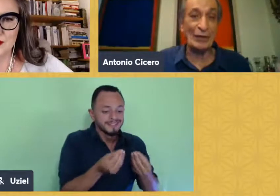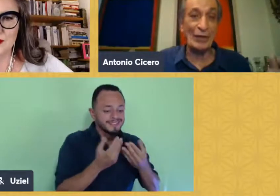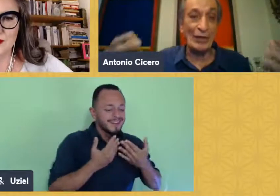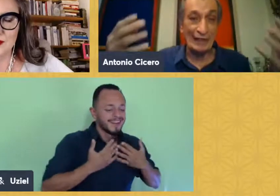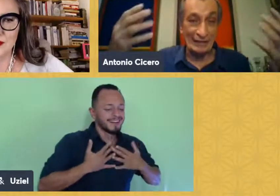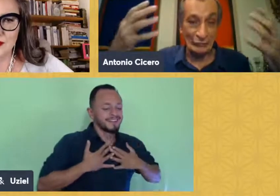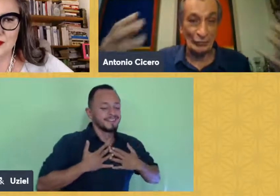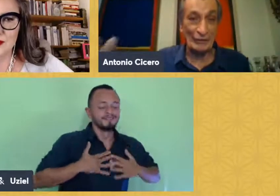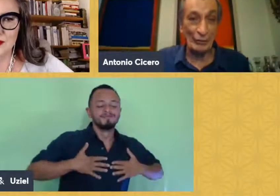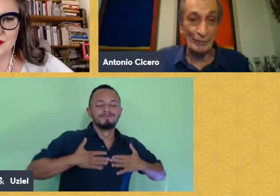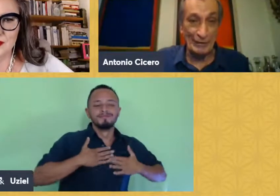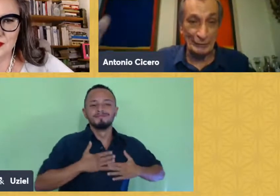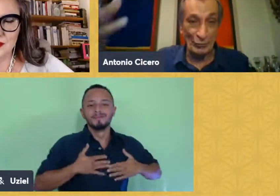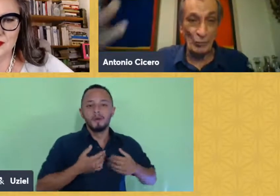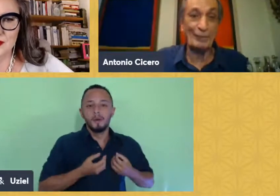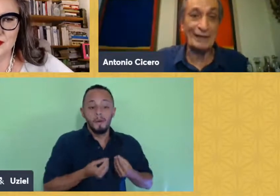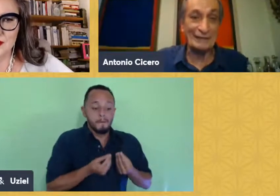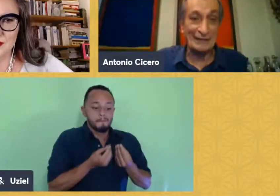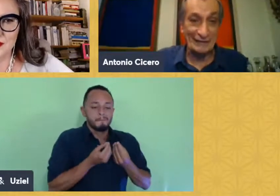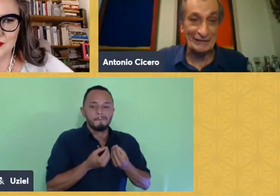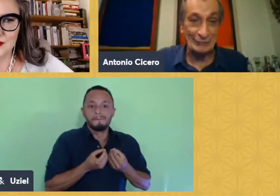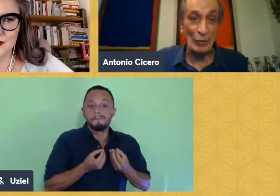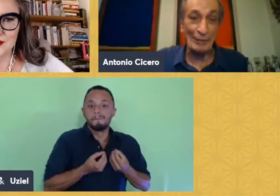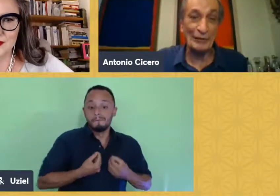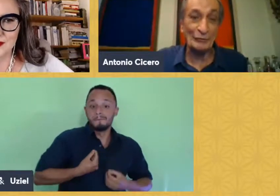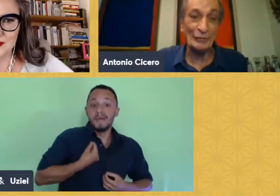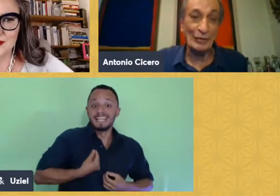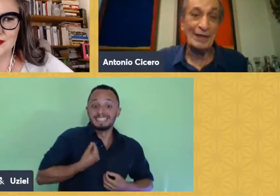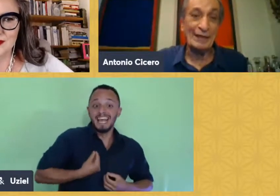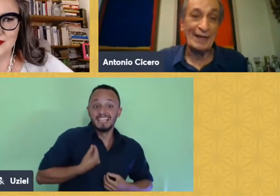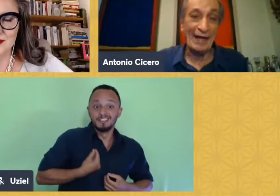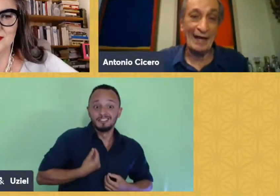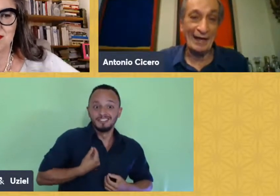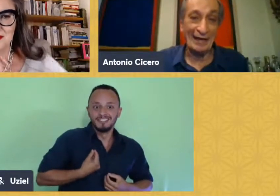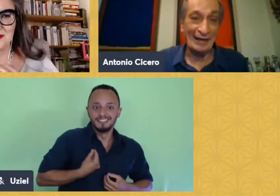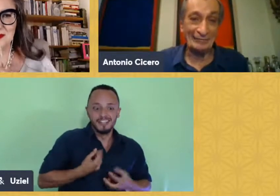quer dizer, eu estou dando a mim mesmo o presente, esse momento